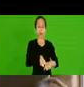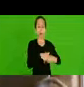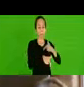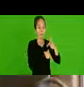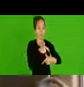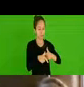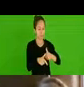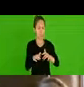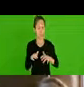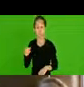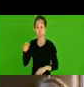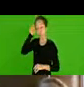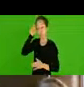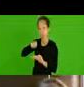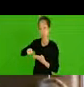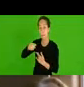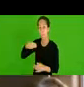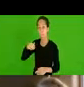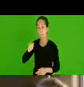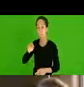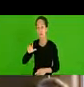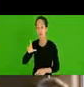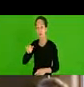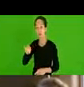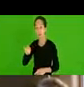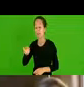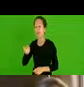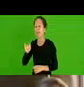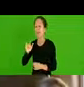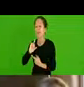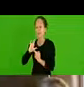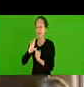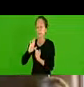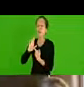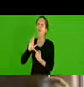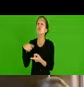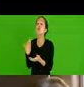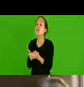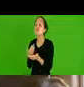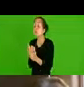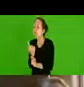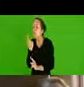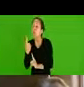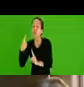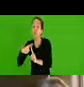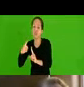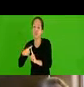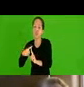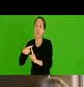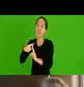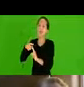fazemos um estudo do tipo etnográfico, ou ela vai falar assim, um estudo do tipo